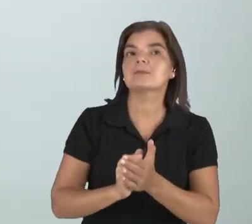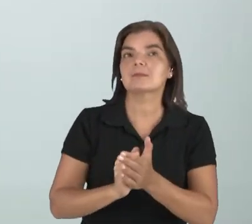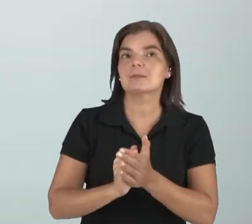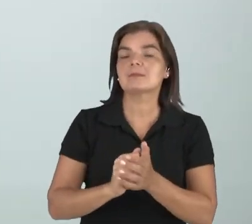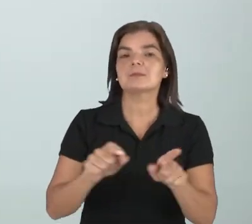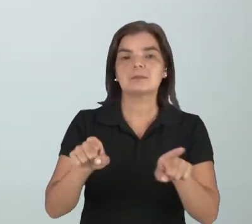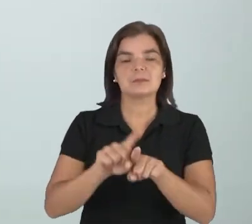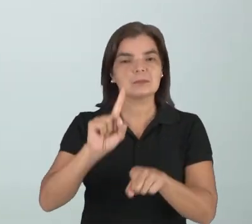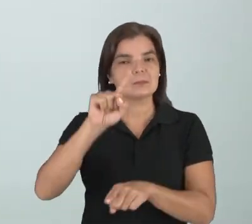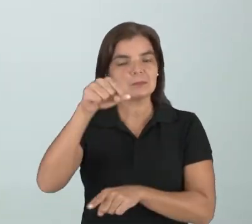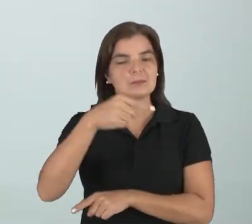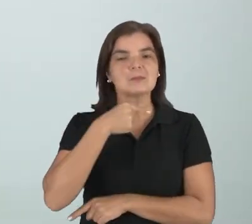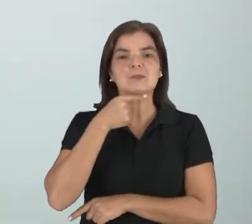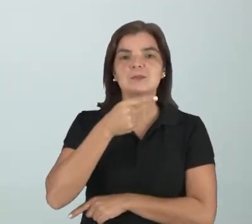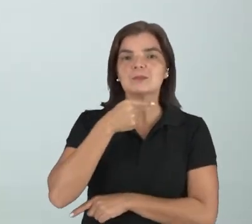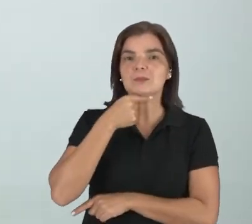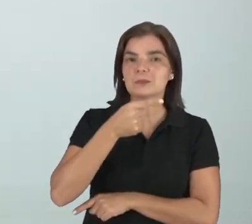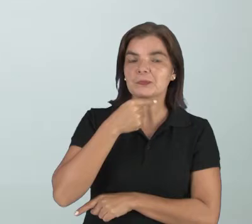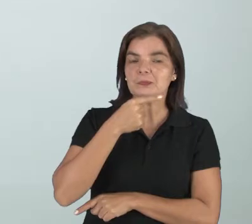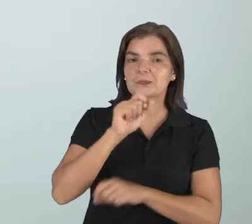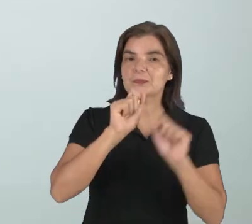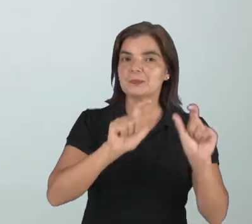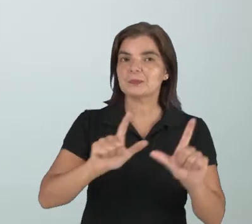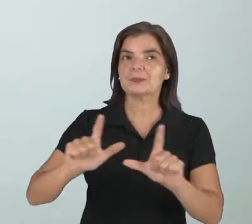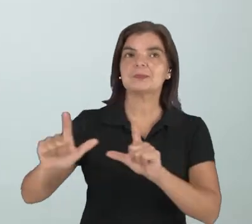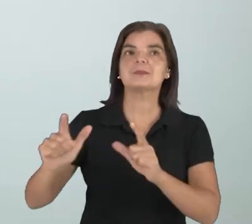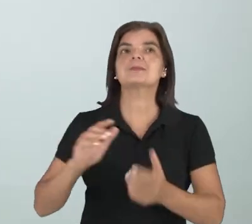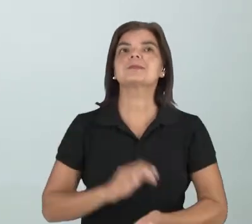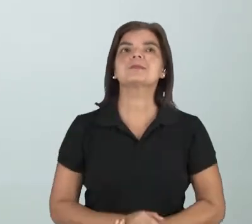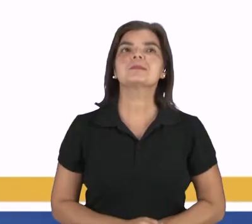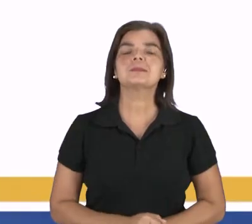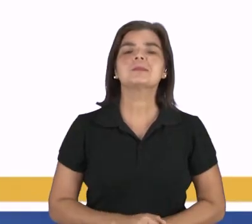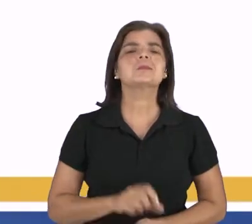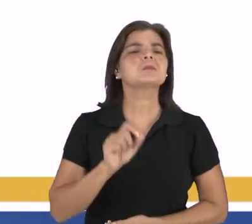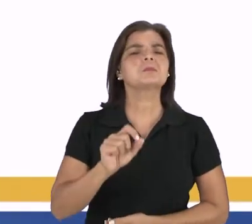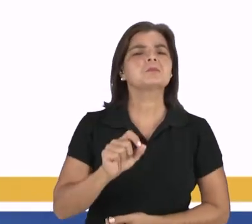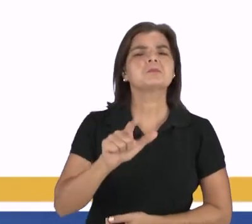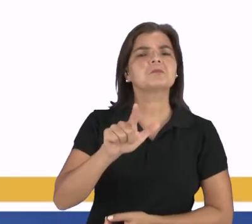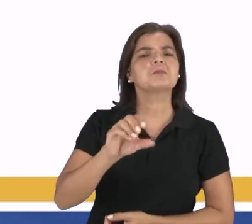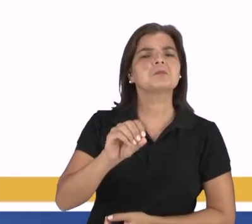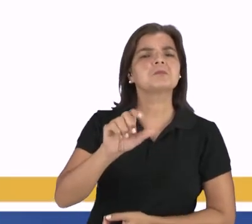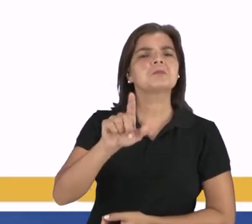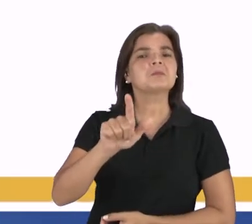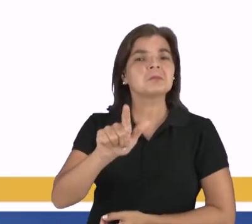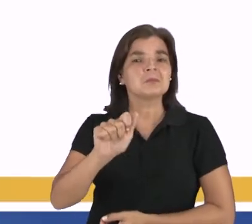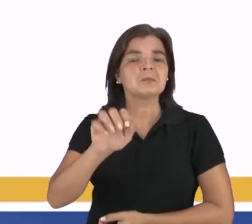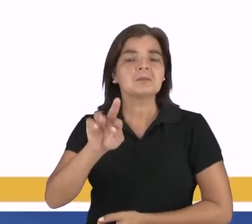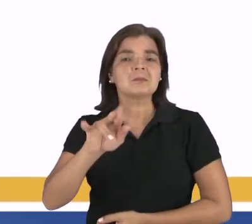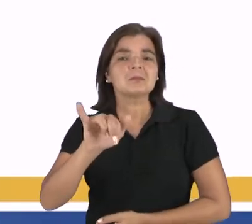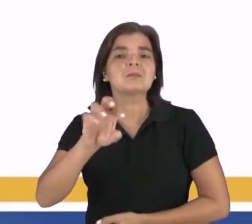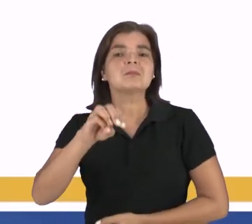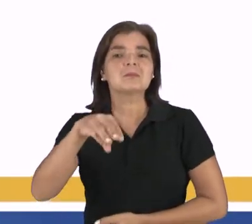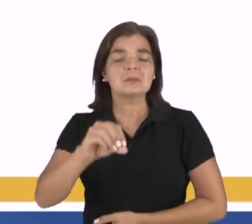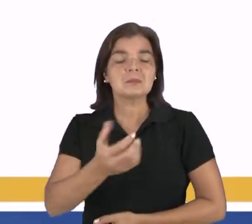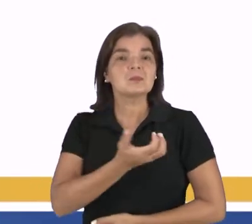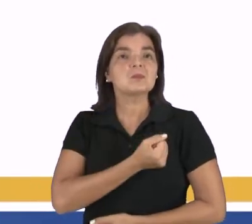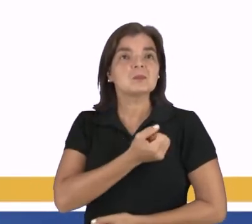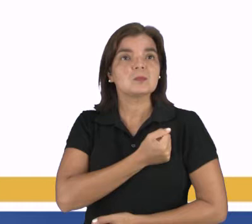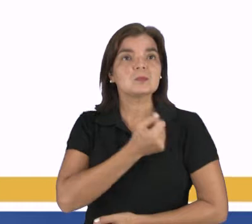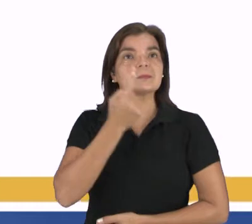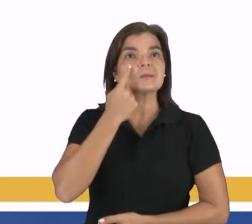anotações para depois tirar as suas dúvidas. Então, logaritmo de um número. Considere a